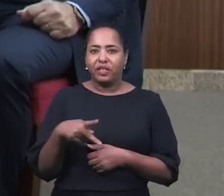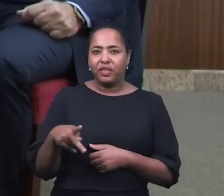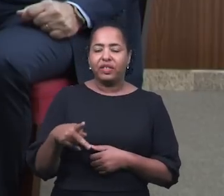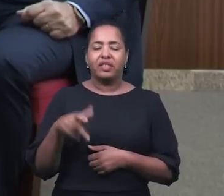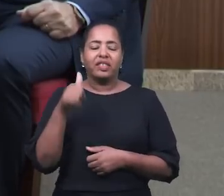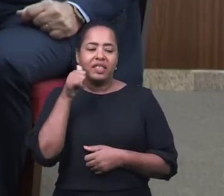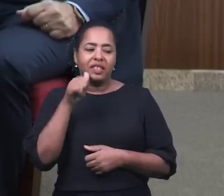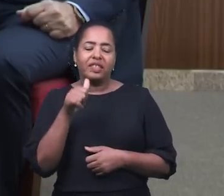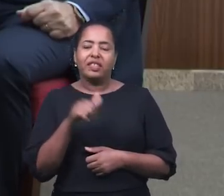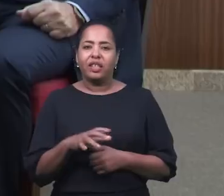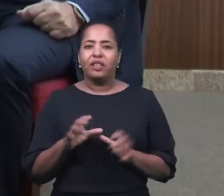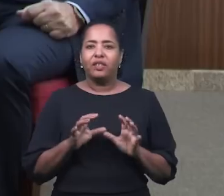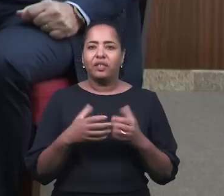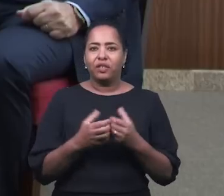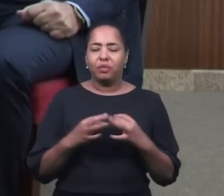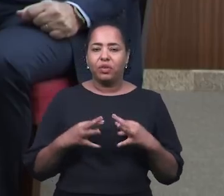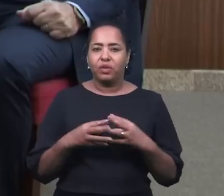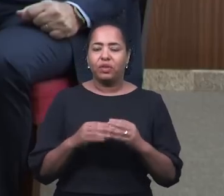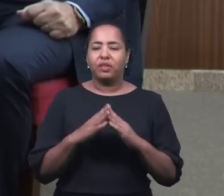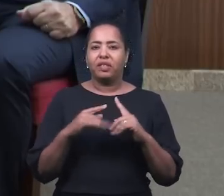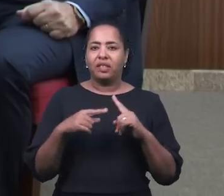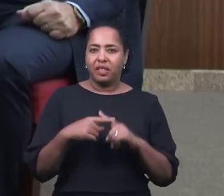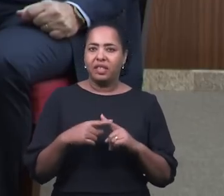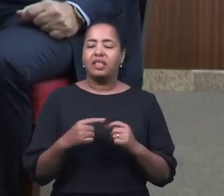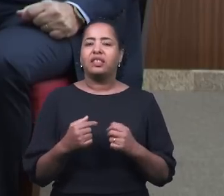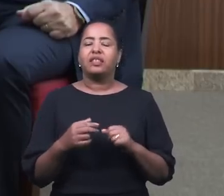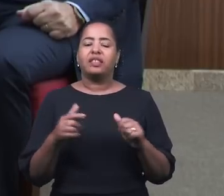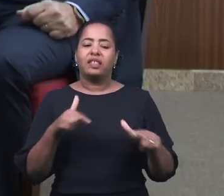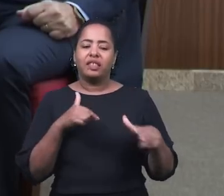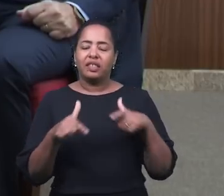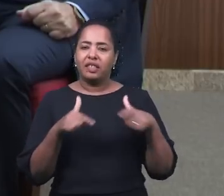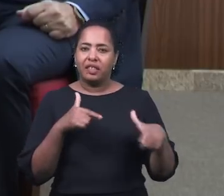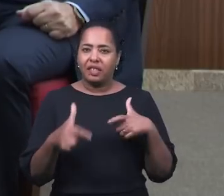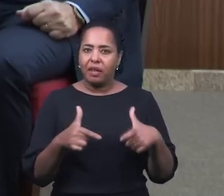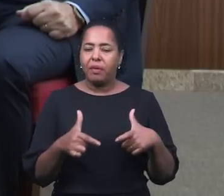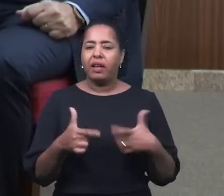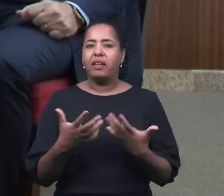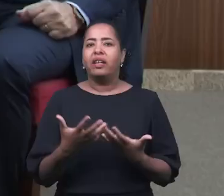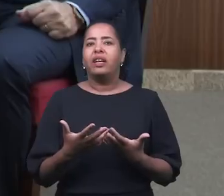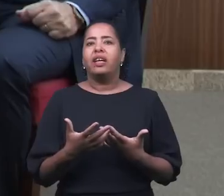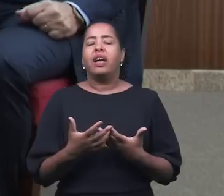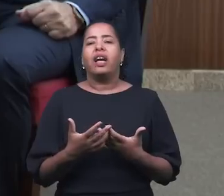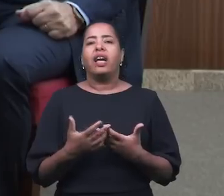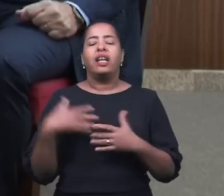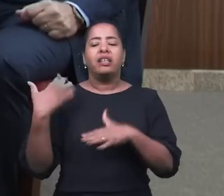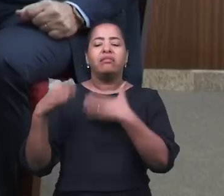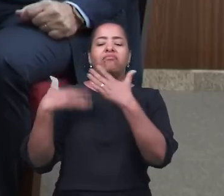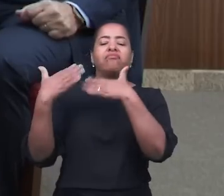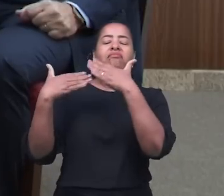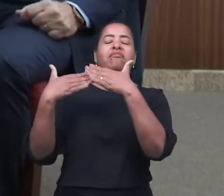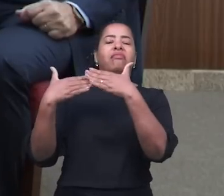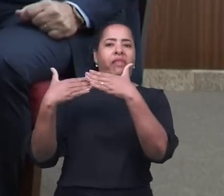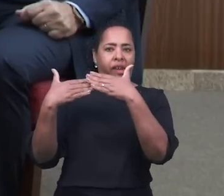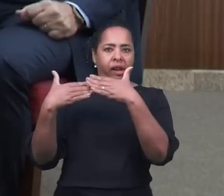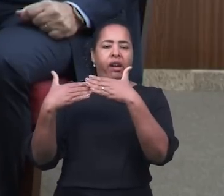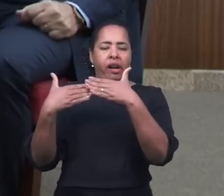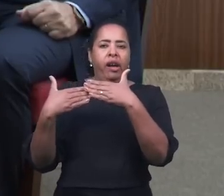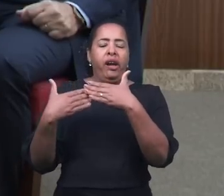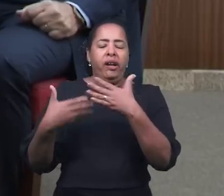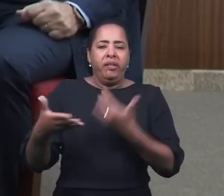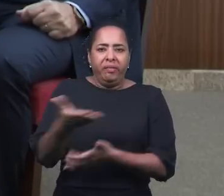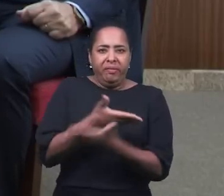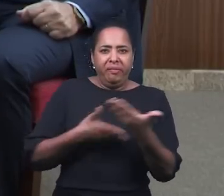professoras, senhoras, enfim, o grupo todo da igreja, porque esse trabalho ele tem sido dignificado cada dia mais com